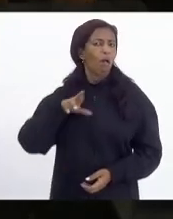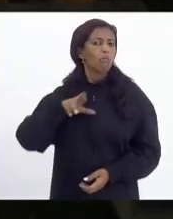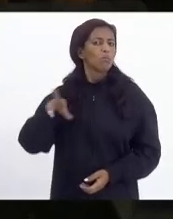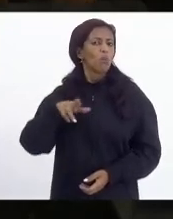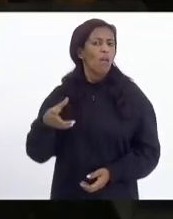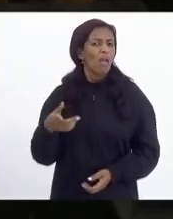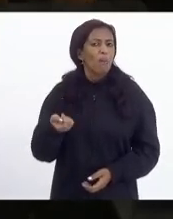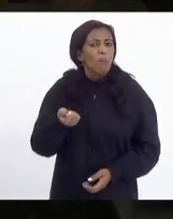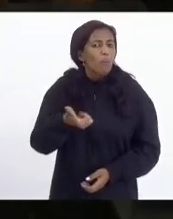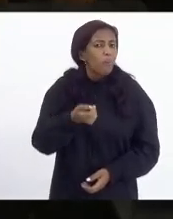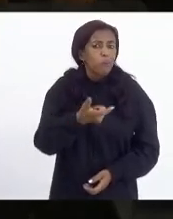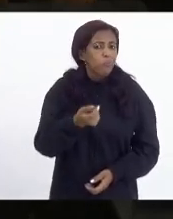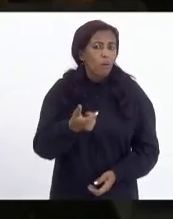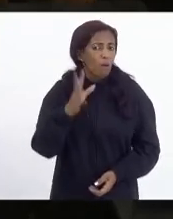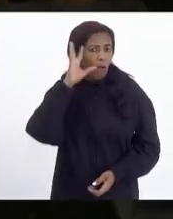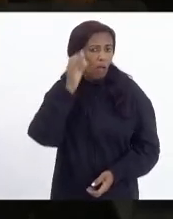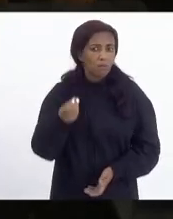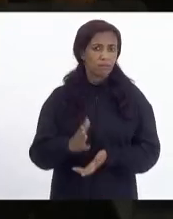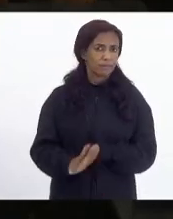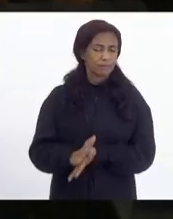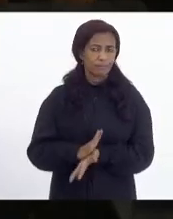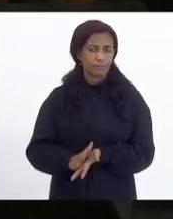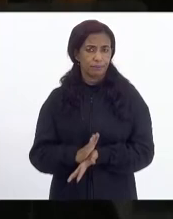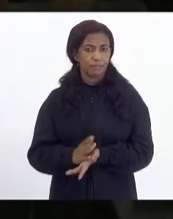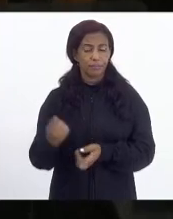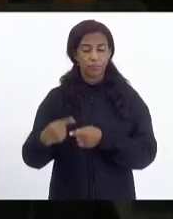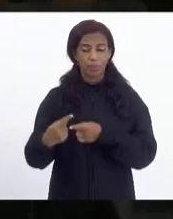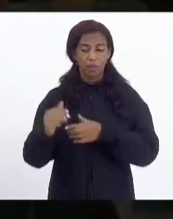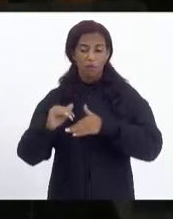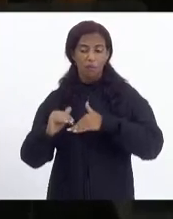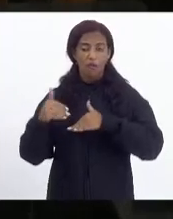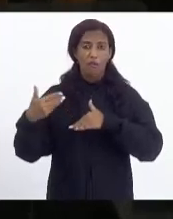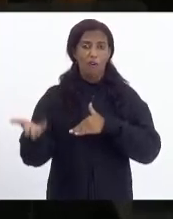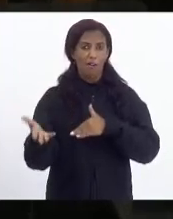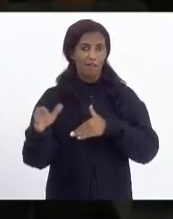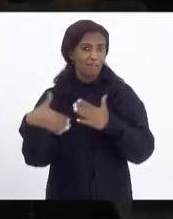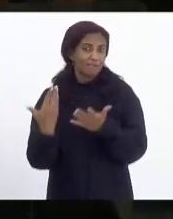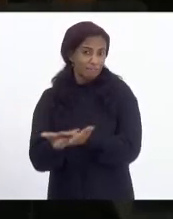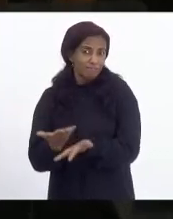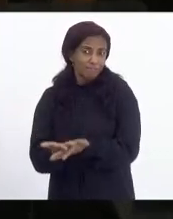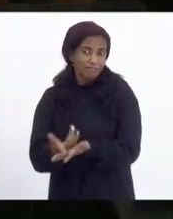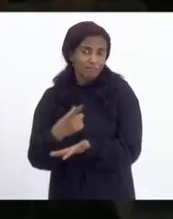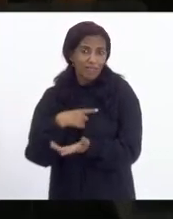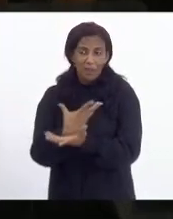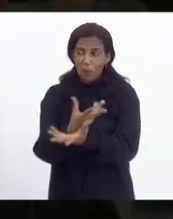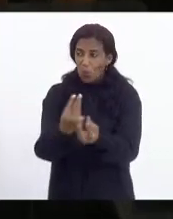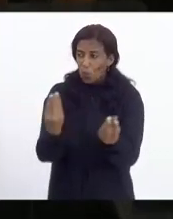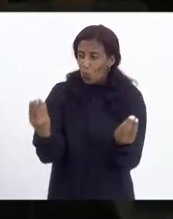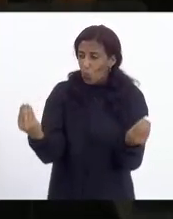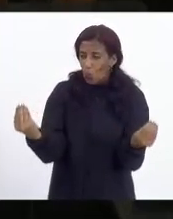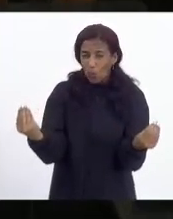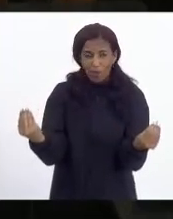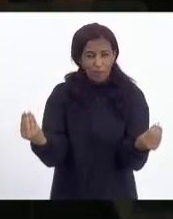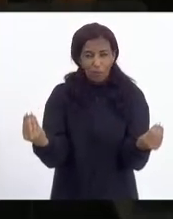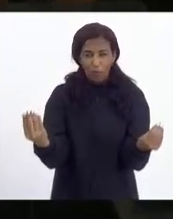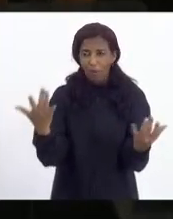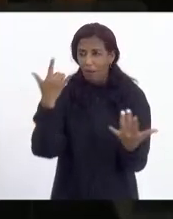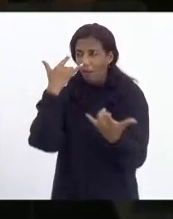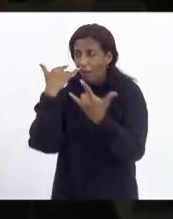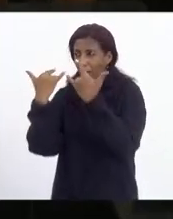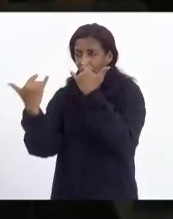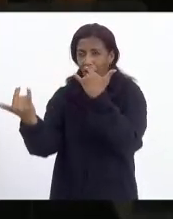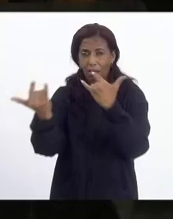não é suficiente é porque fora das escolas tem um mundo de oferta